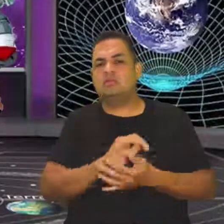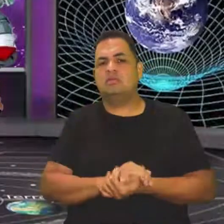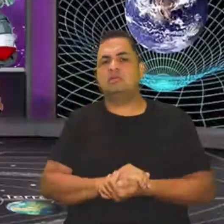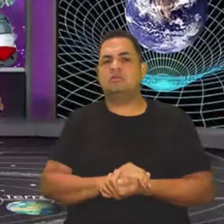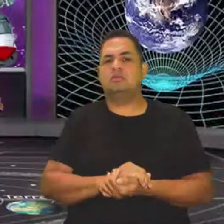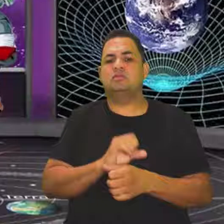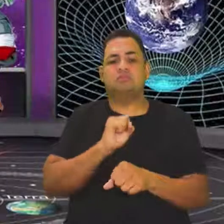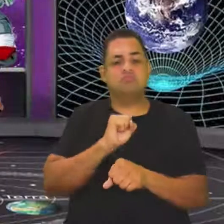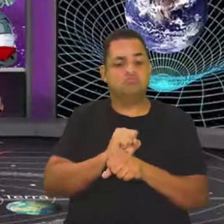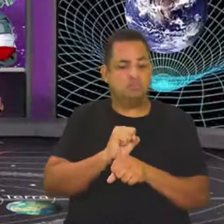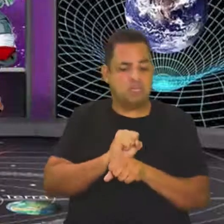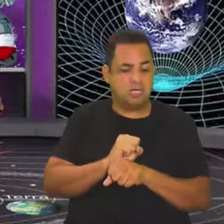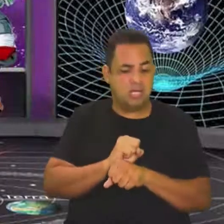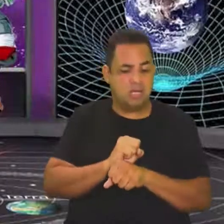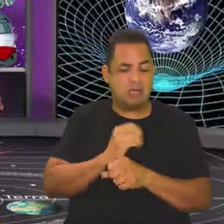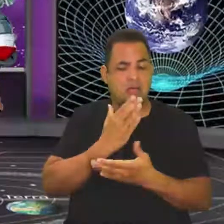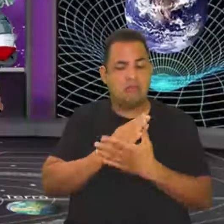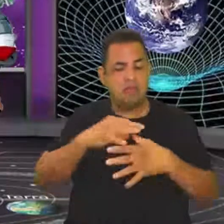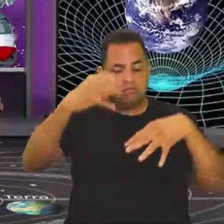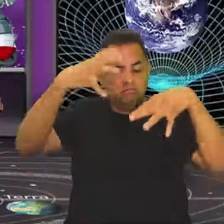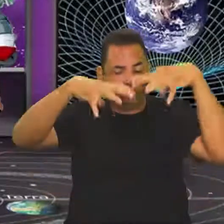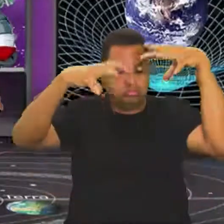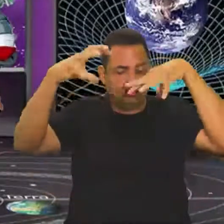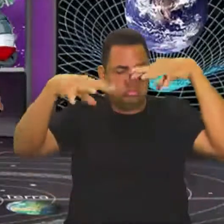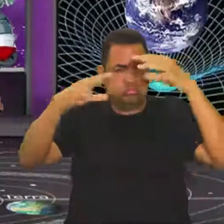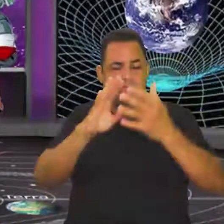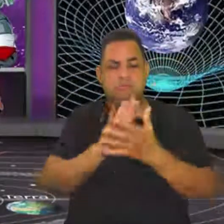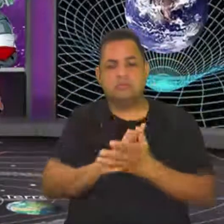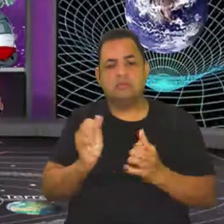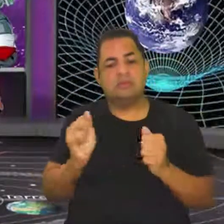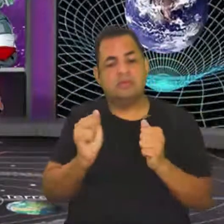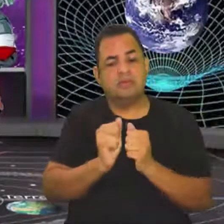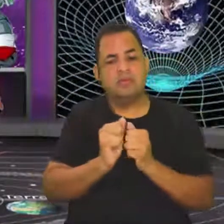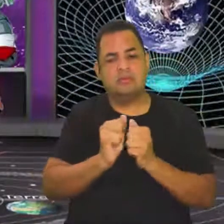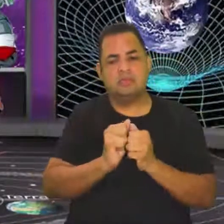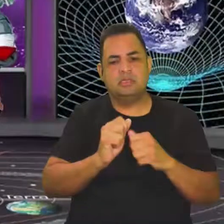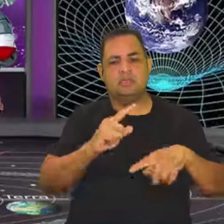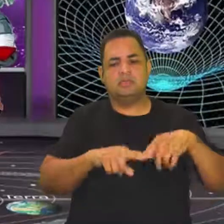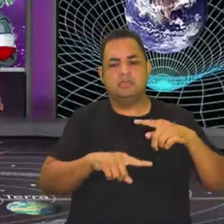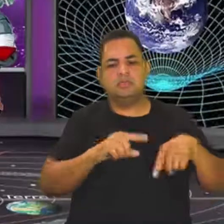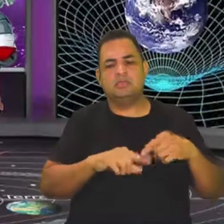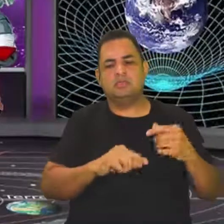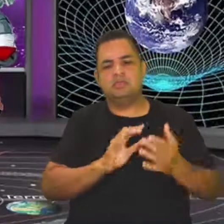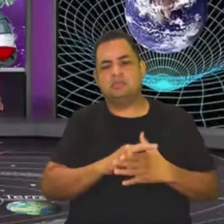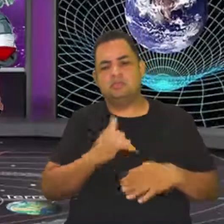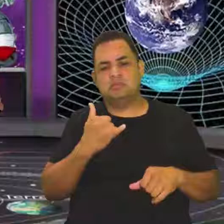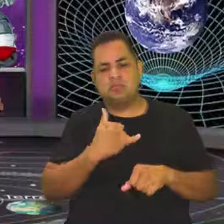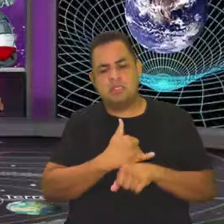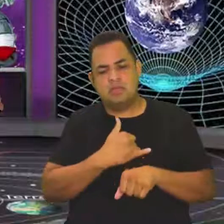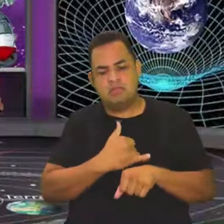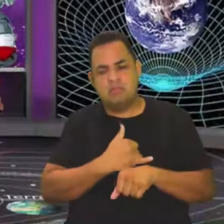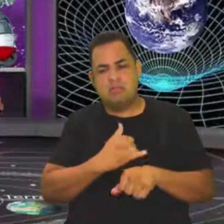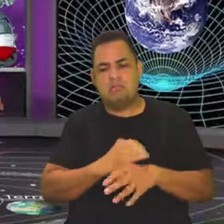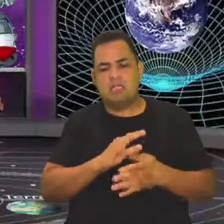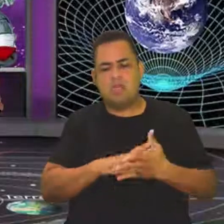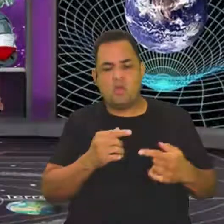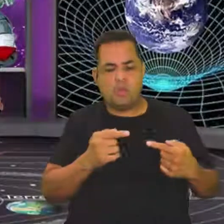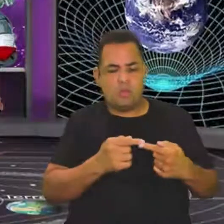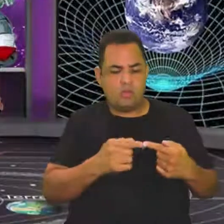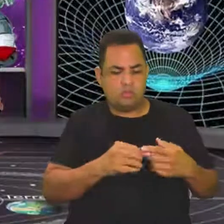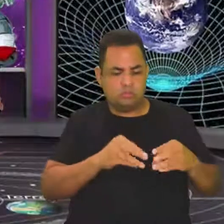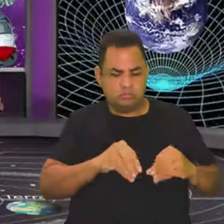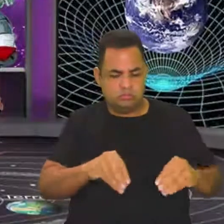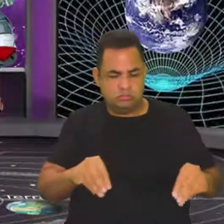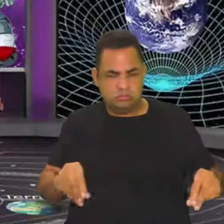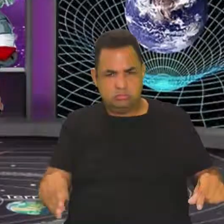esperar passar. Não ficar próximo de materiais que é feito de ferro, que esteja em contato com o solo, entendeu? Então, a descarga que